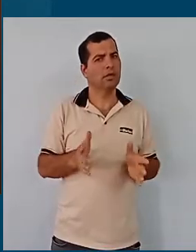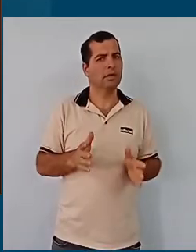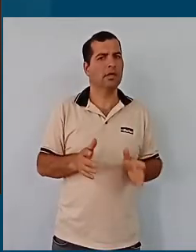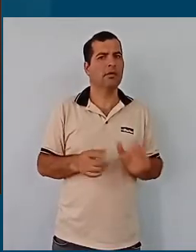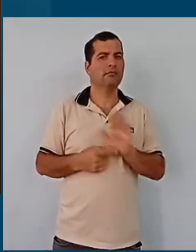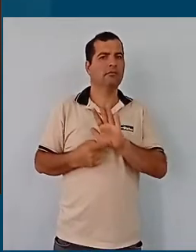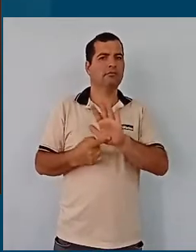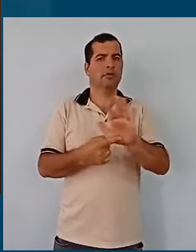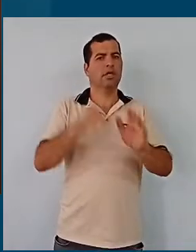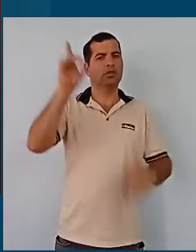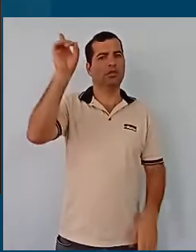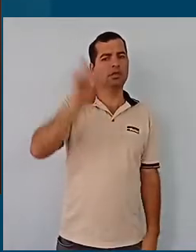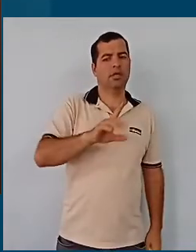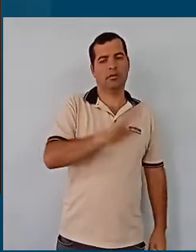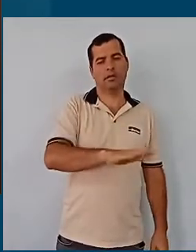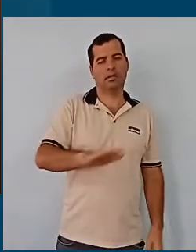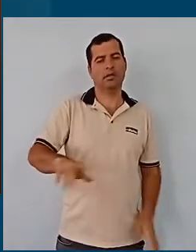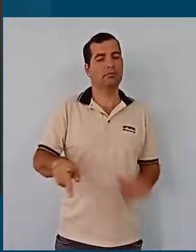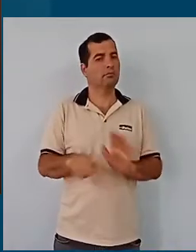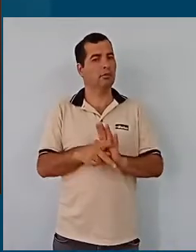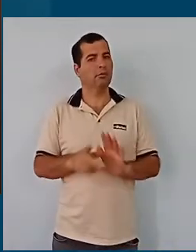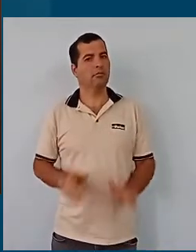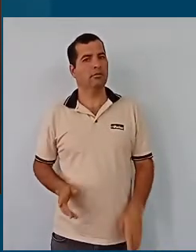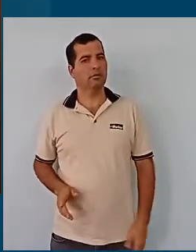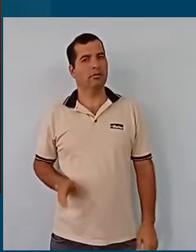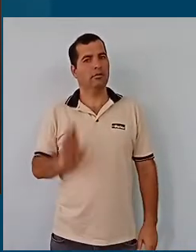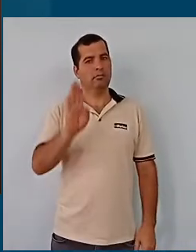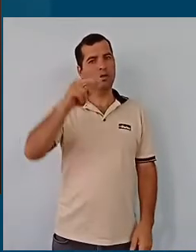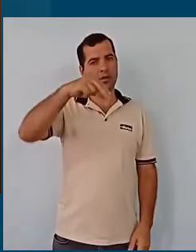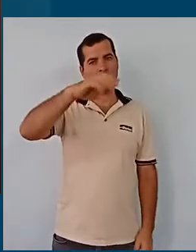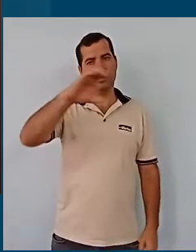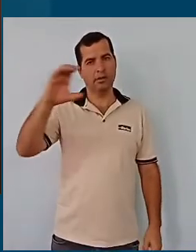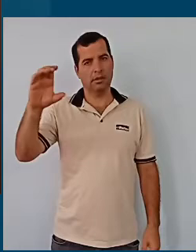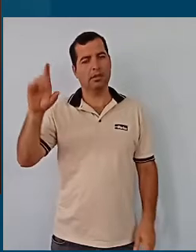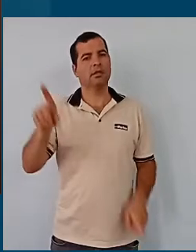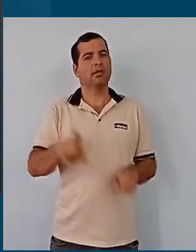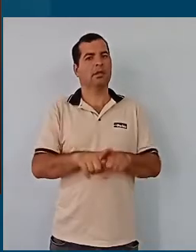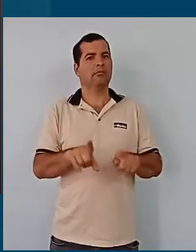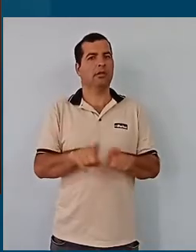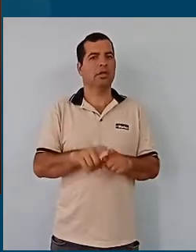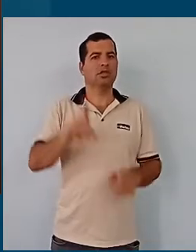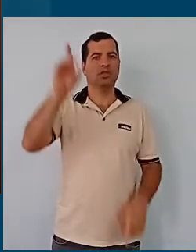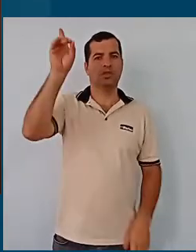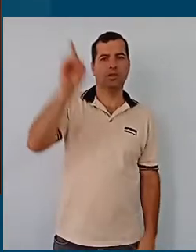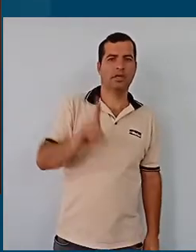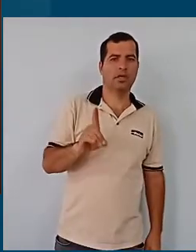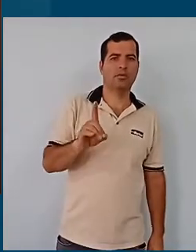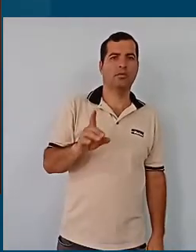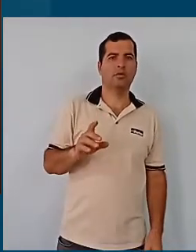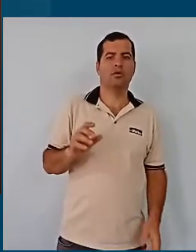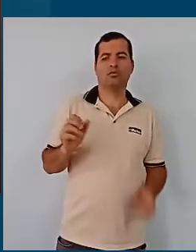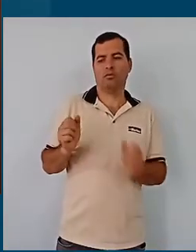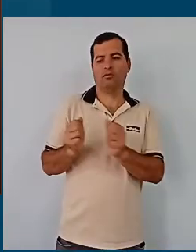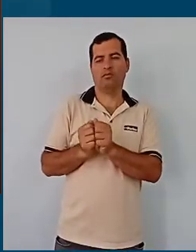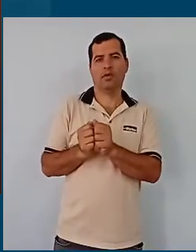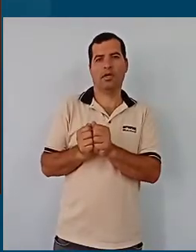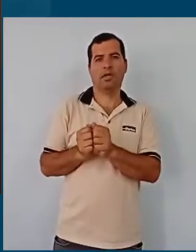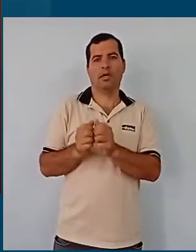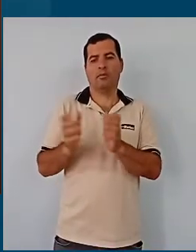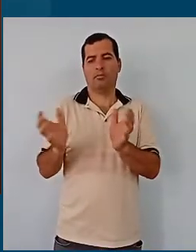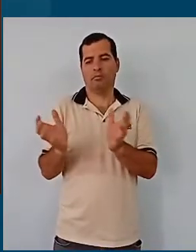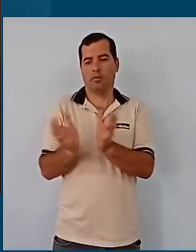isso como direito das crianças, né? A BNCC vai falar em conviver, que é direito da criança conviver em pequenos e em